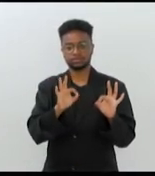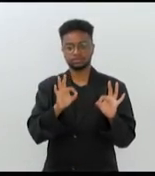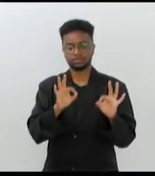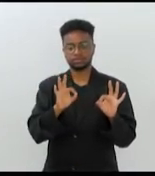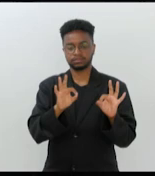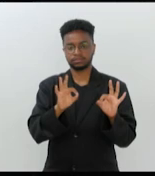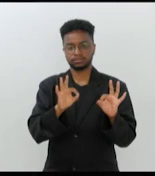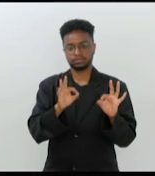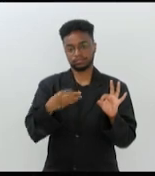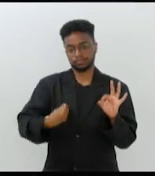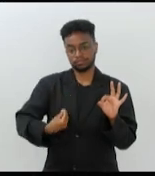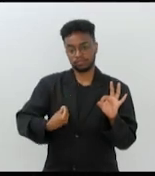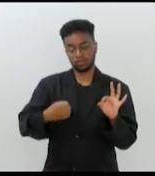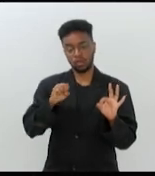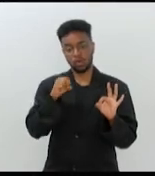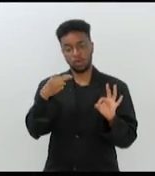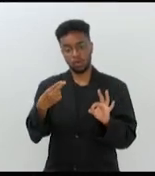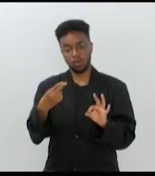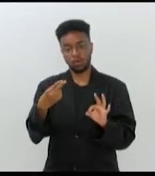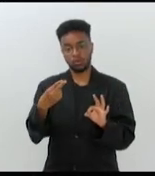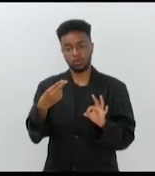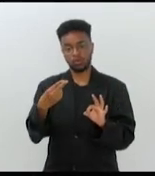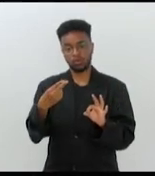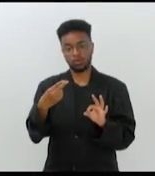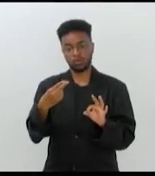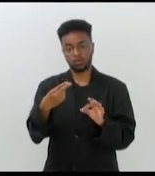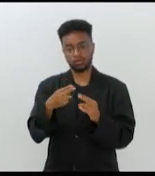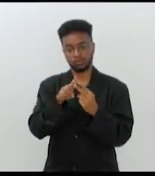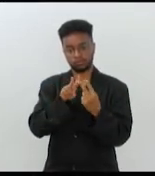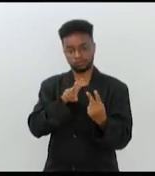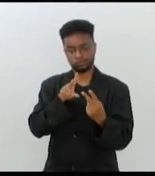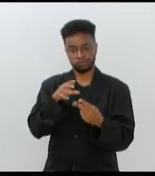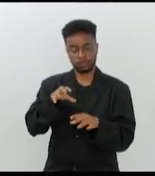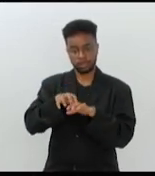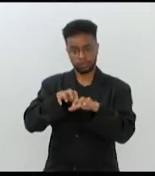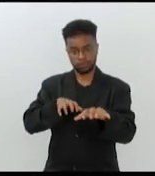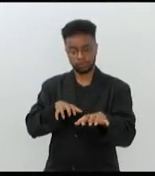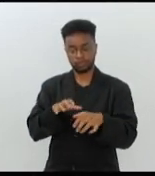forma presencial ou remota,